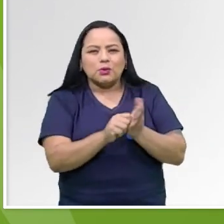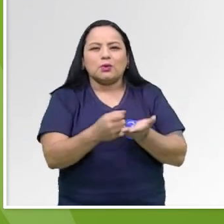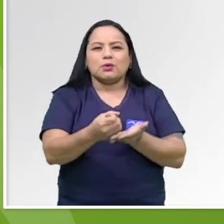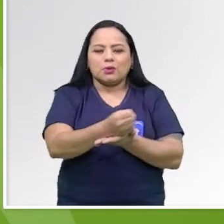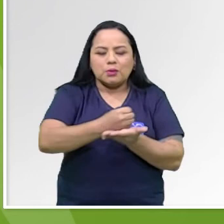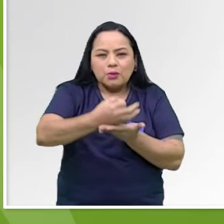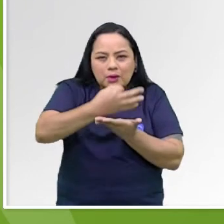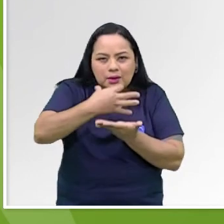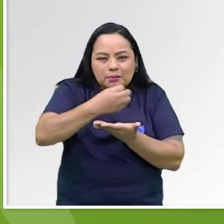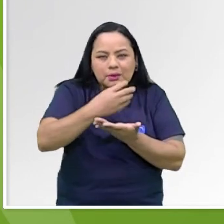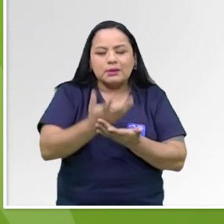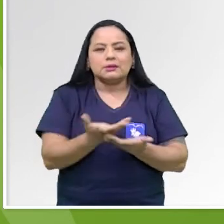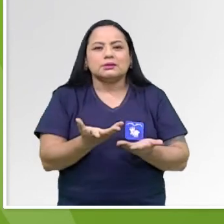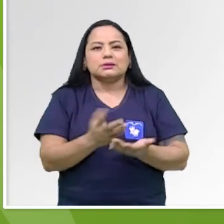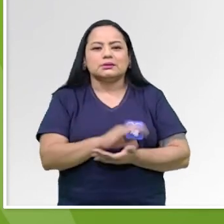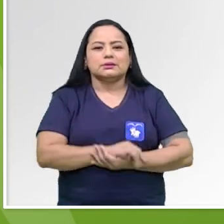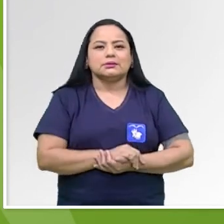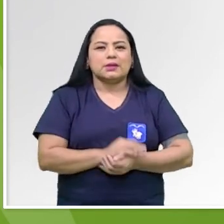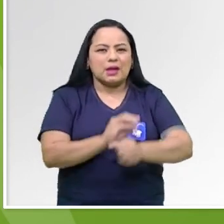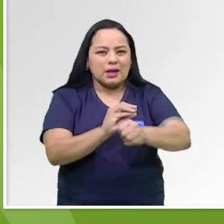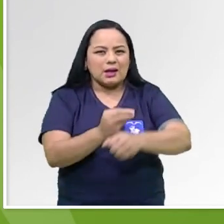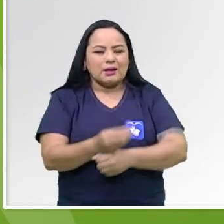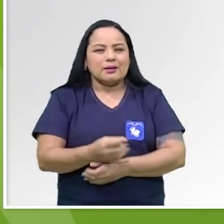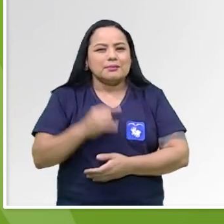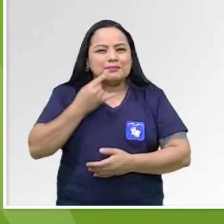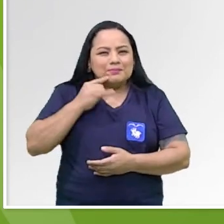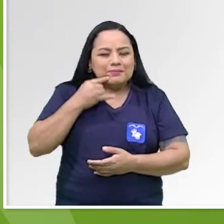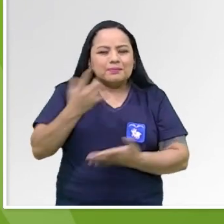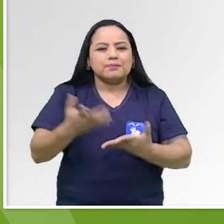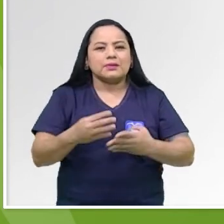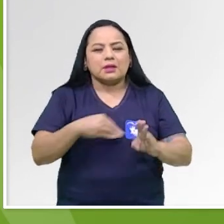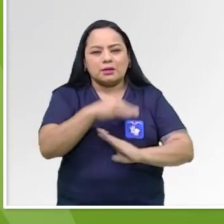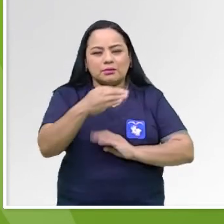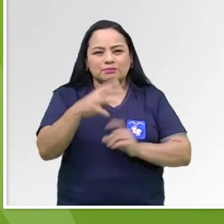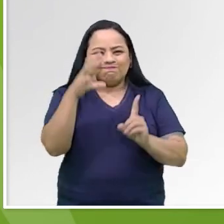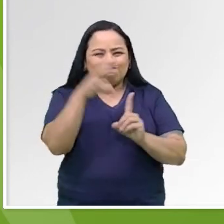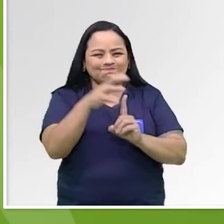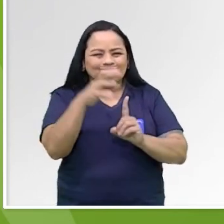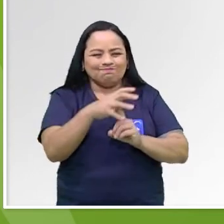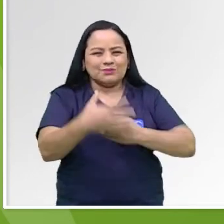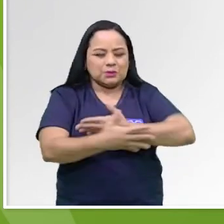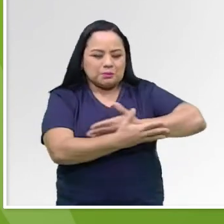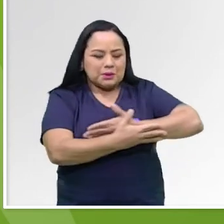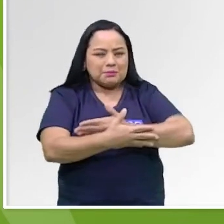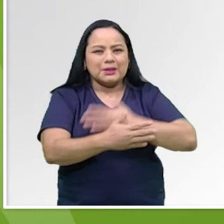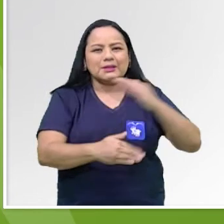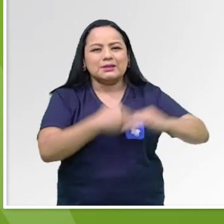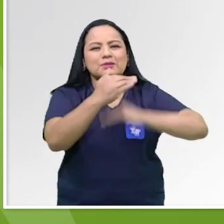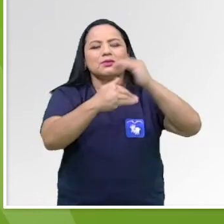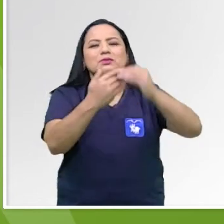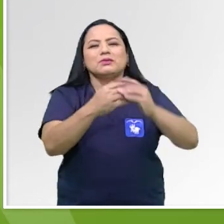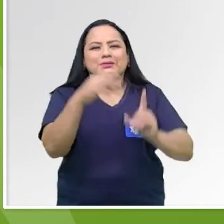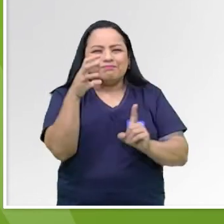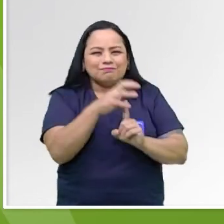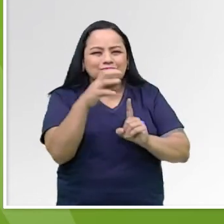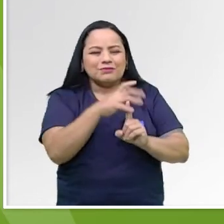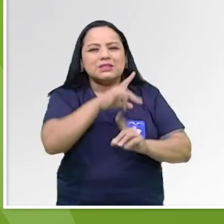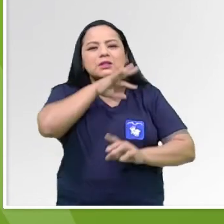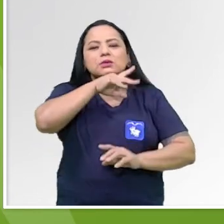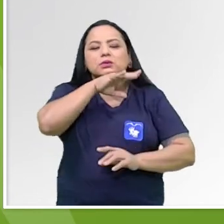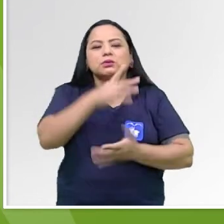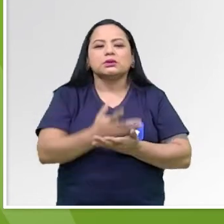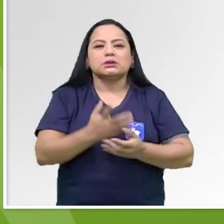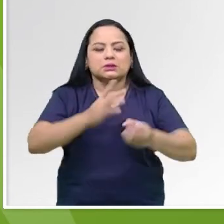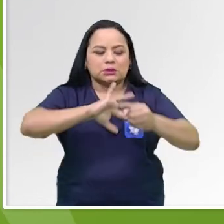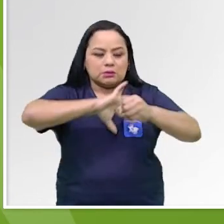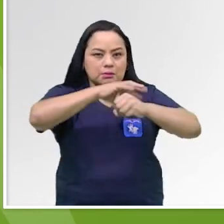lícitas mesmo, como álcool, isso tudo vai para o bebê e vai afetar o desenvolvimento deles, tá? Então, a placenta,